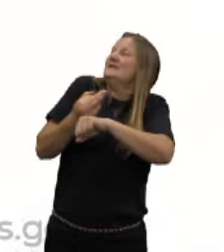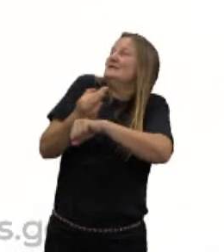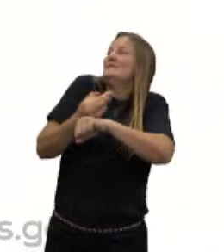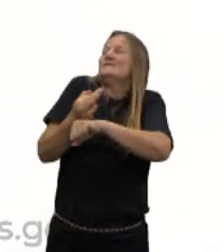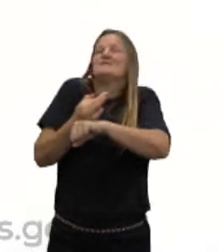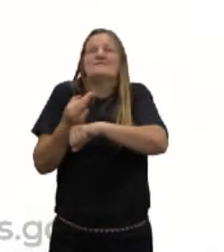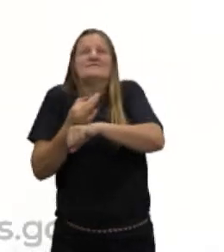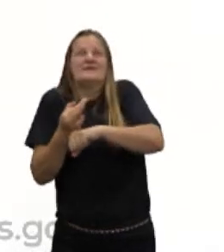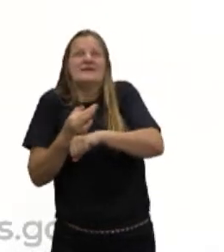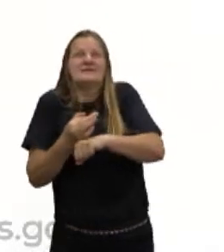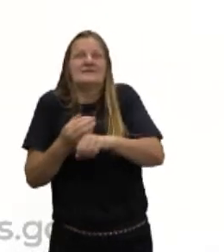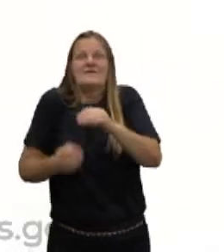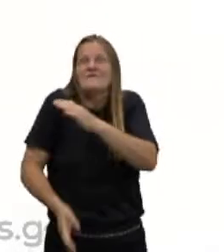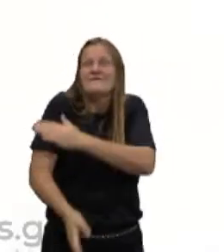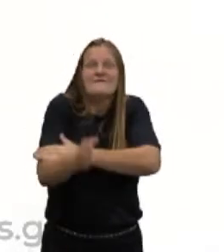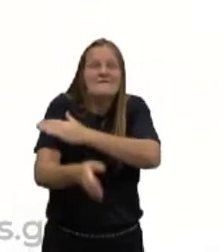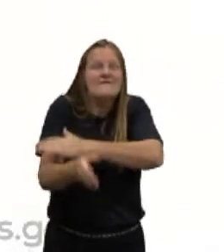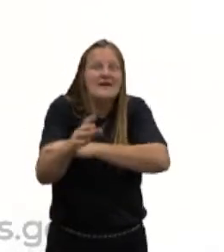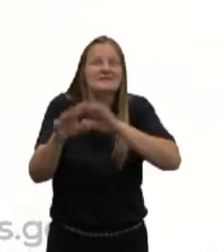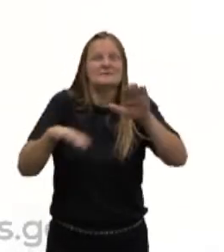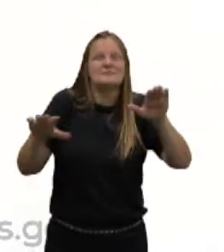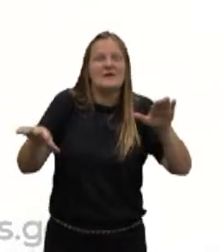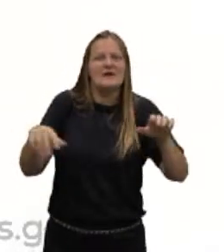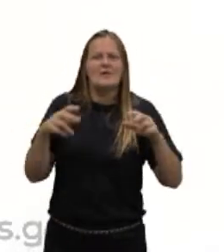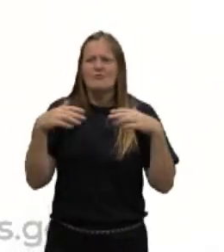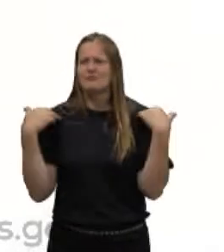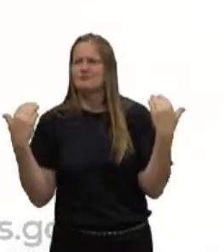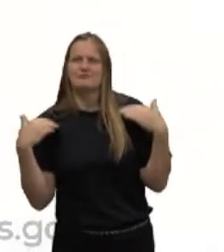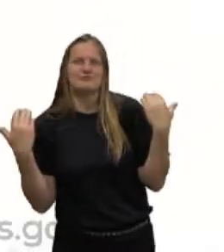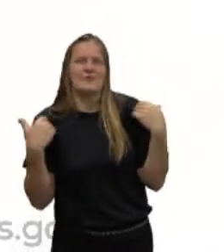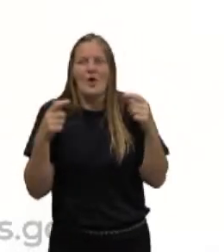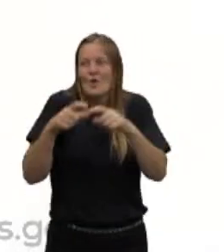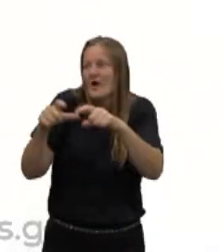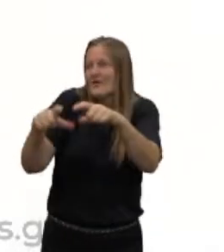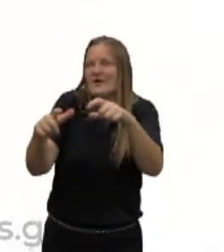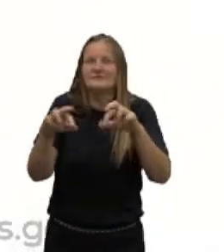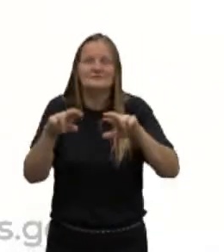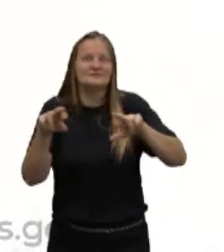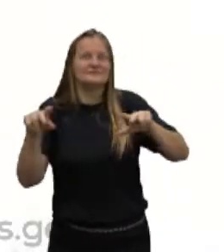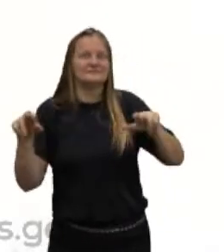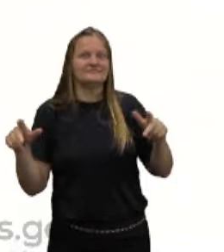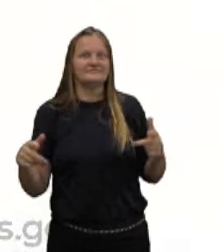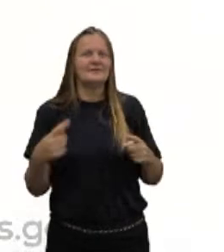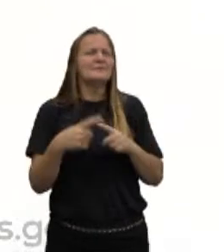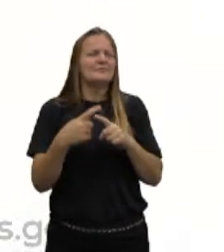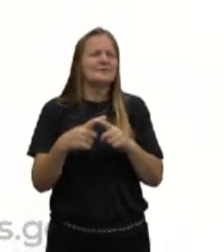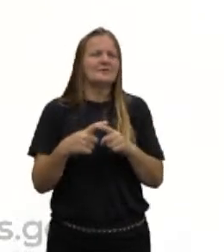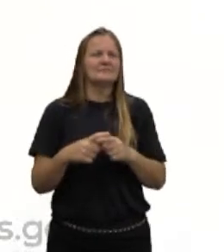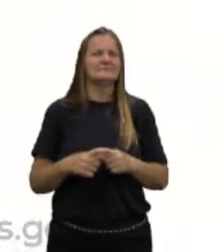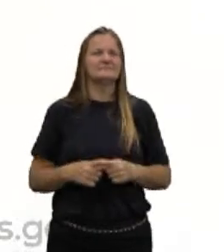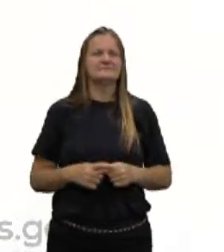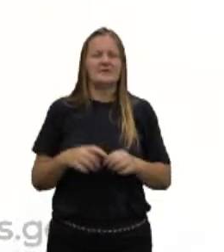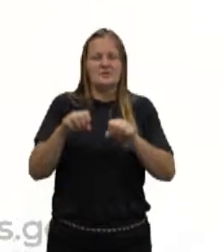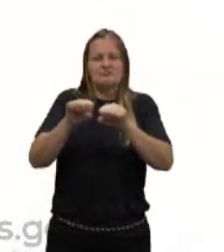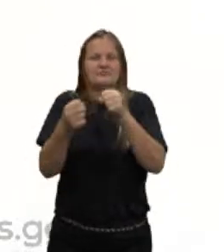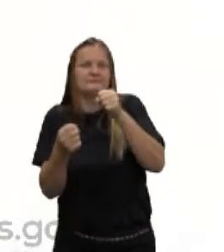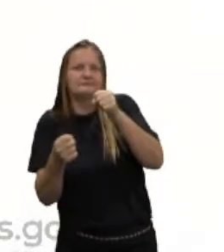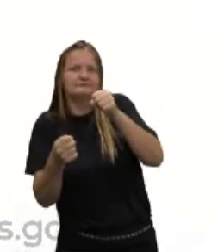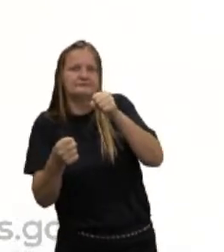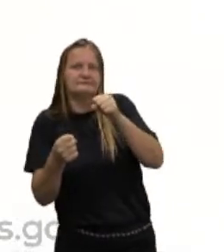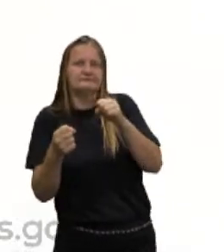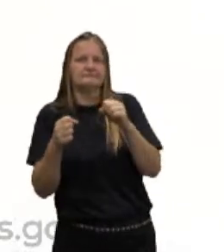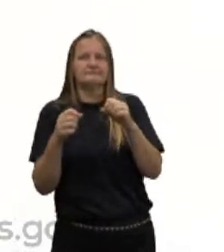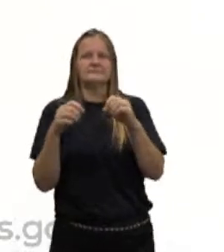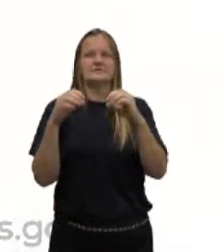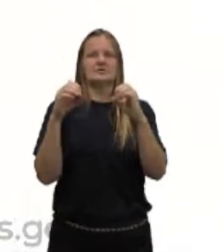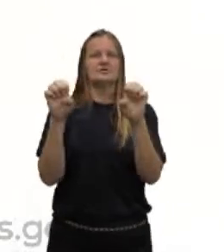praia e visitar lugares diferentes. Tá. Por que, que eu posso dizer que ali eu tenho uma quebra dessa estrutura da